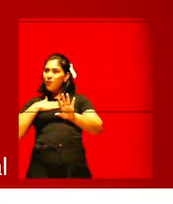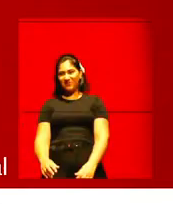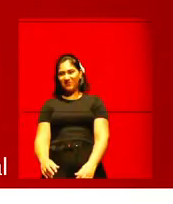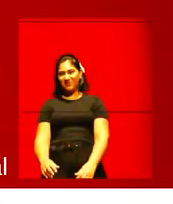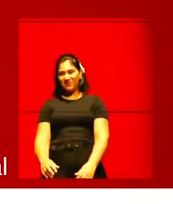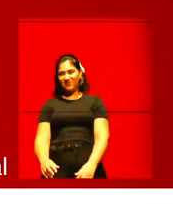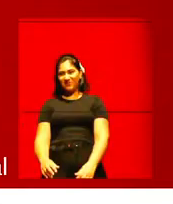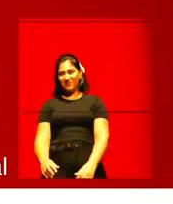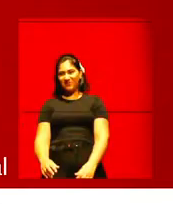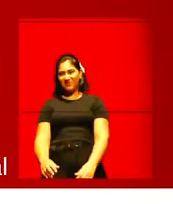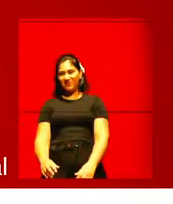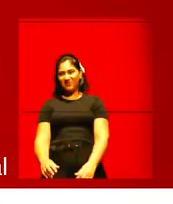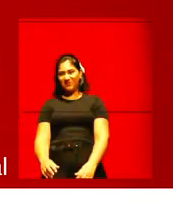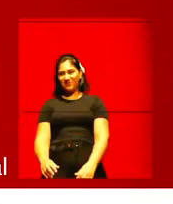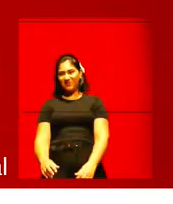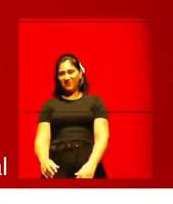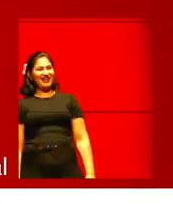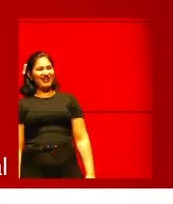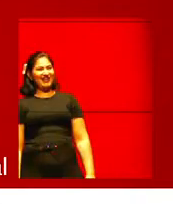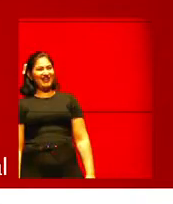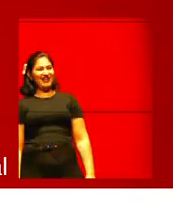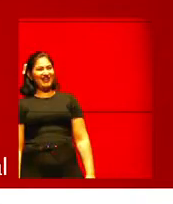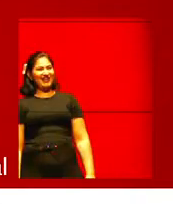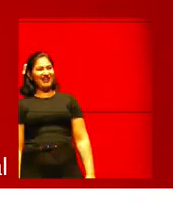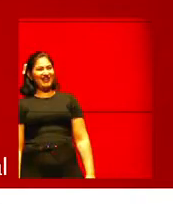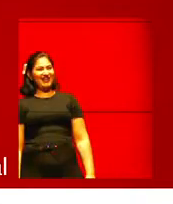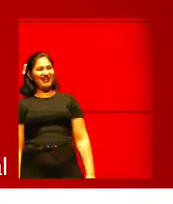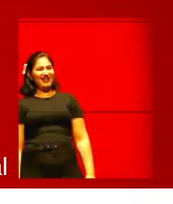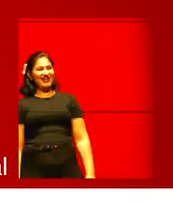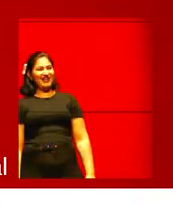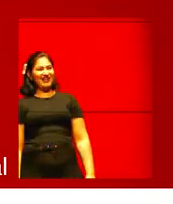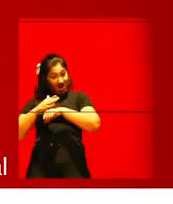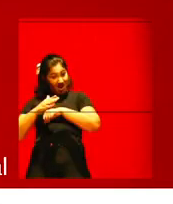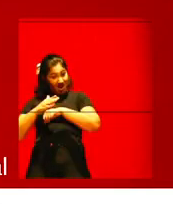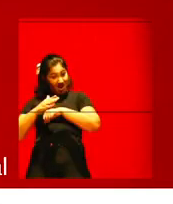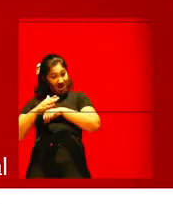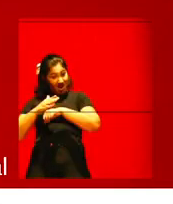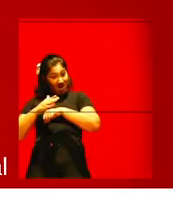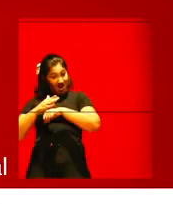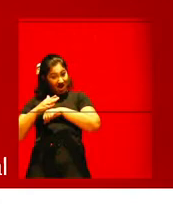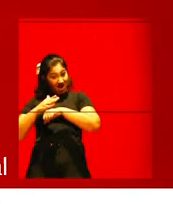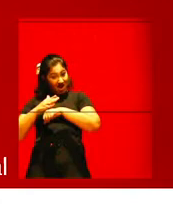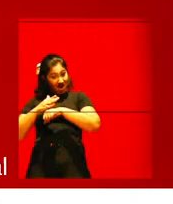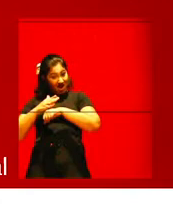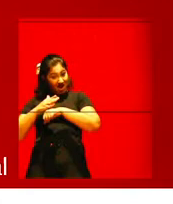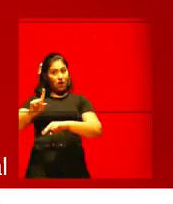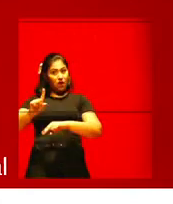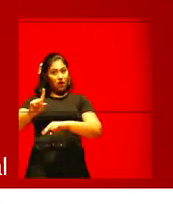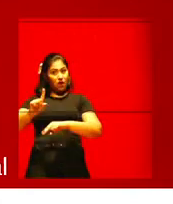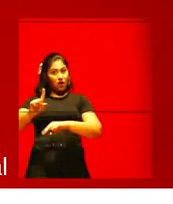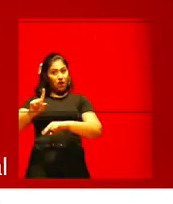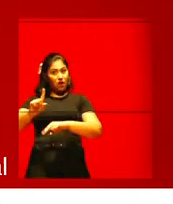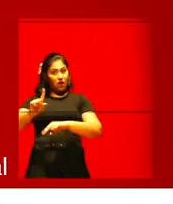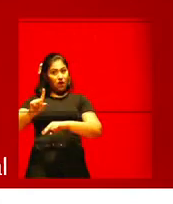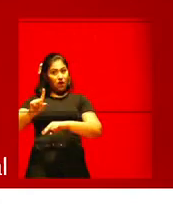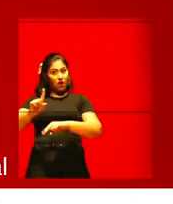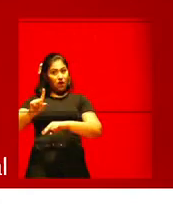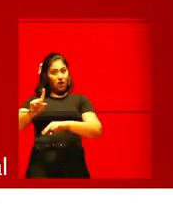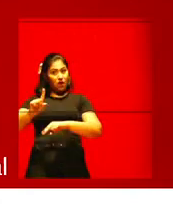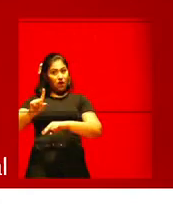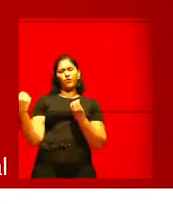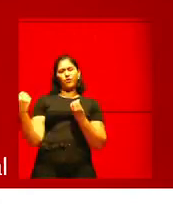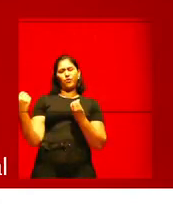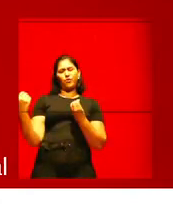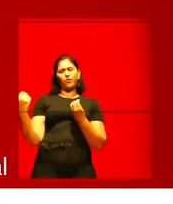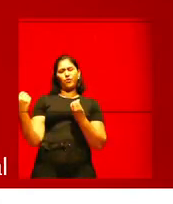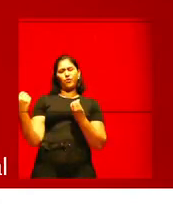Ó. Esse é pra vocês aquecerem. Não é pra sentar. Vocês estão mais velhos do que eu, que tenho 80